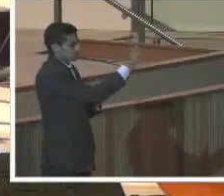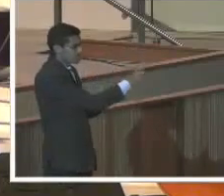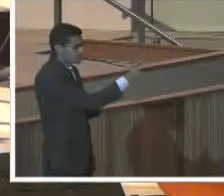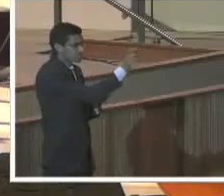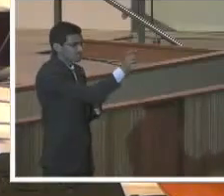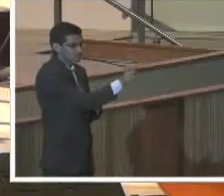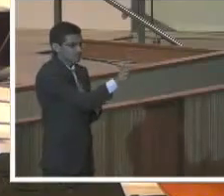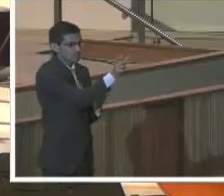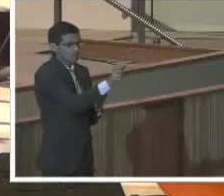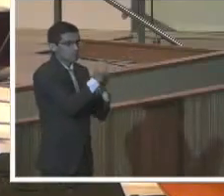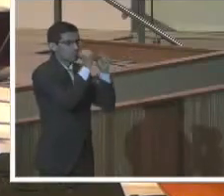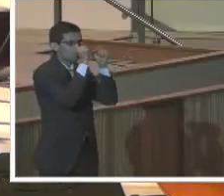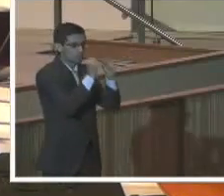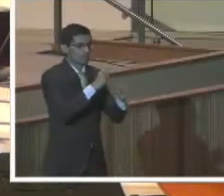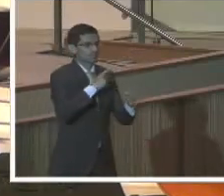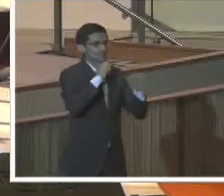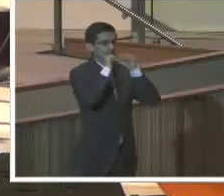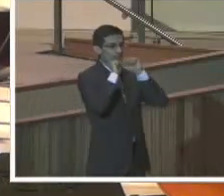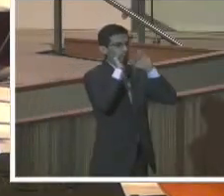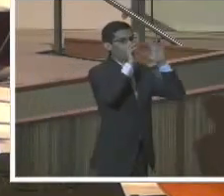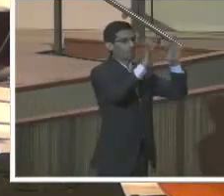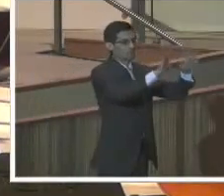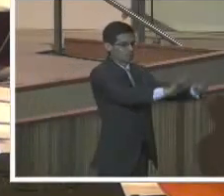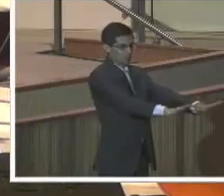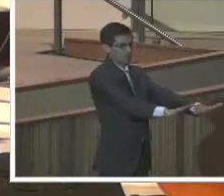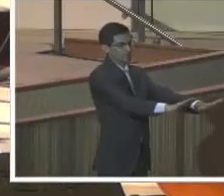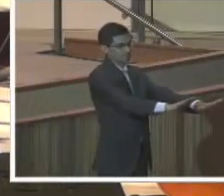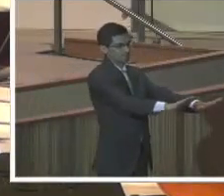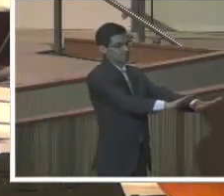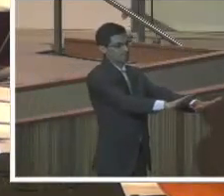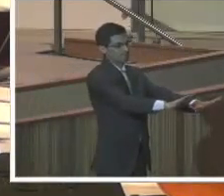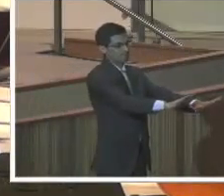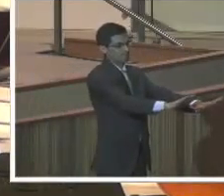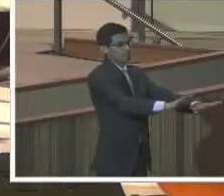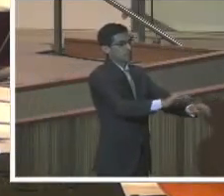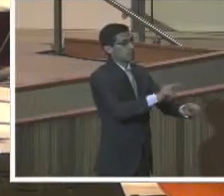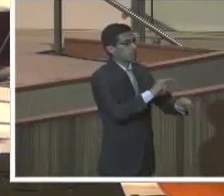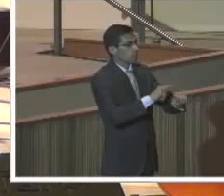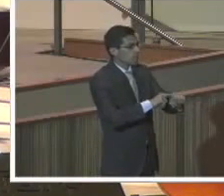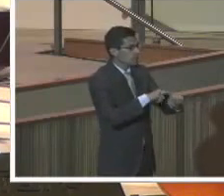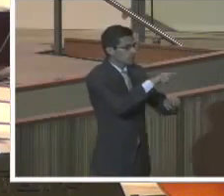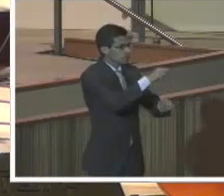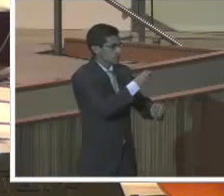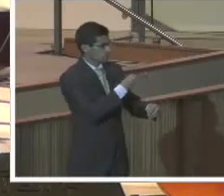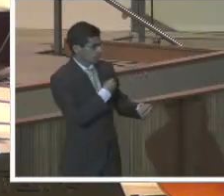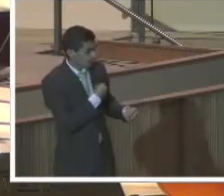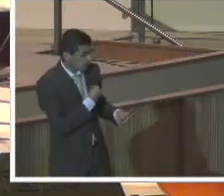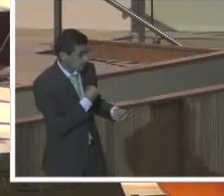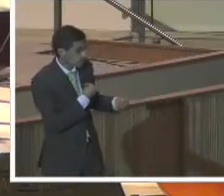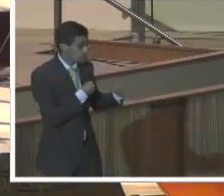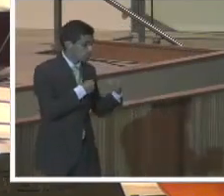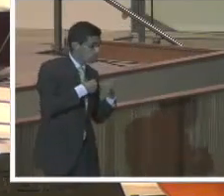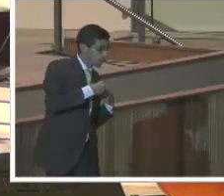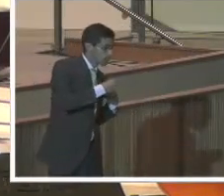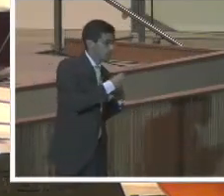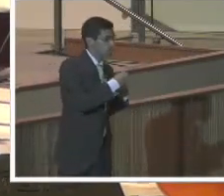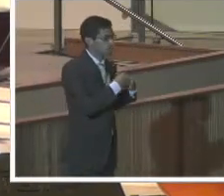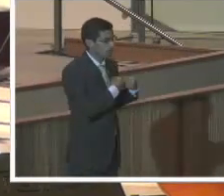que ele pudesse ser abençoado de novo. E quando você peca aquele mesmo pecado outra